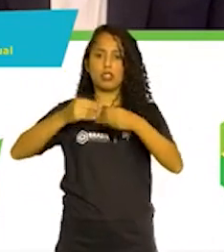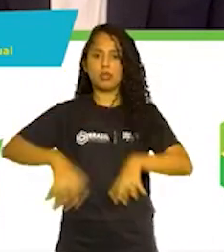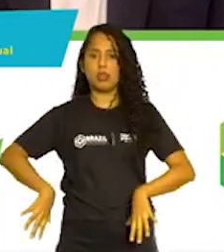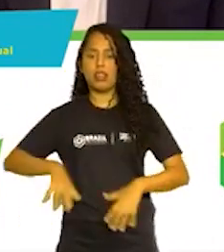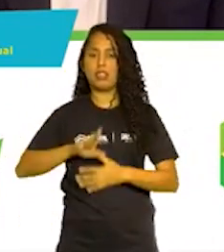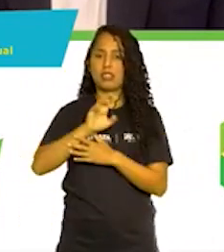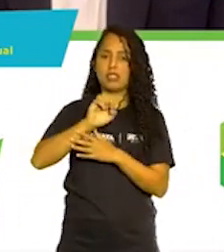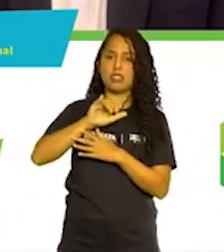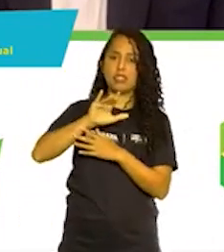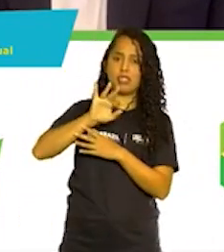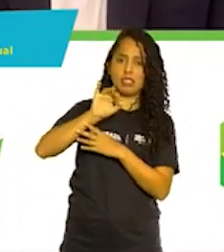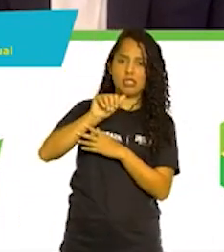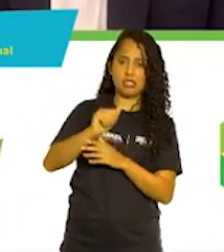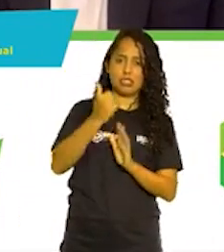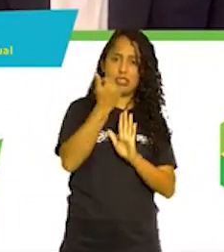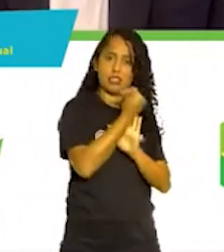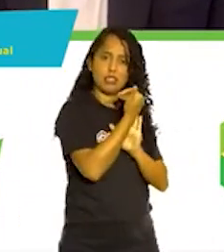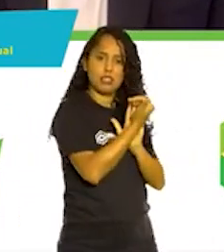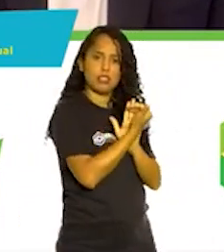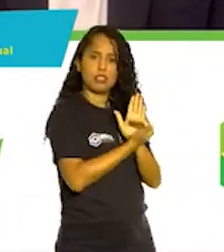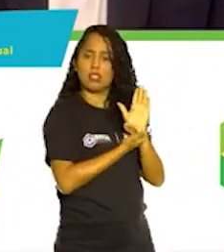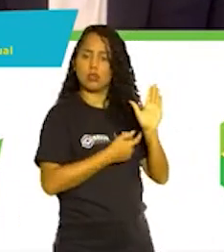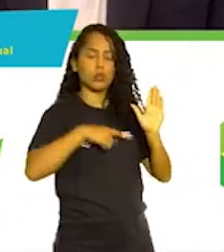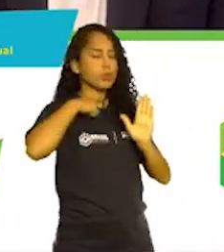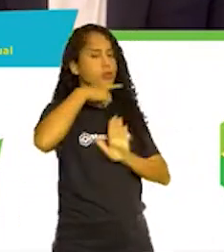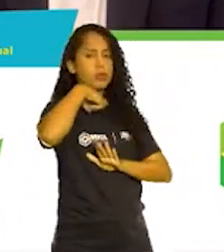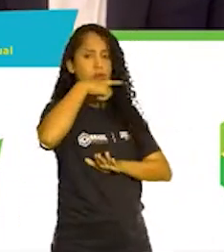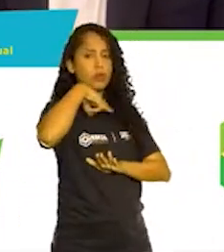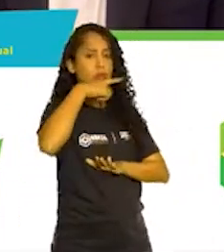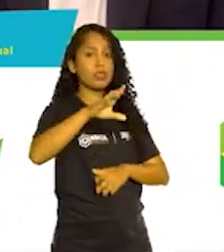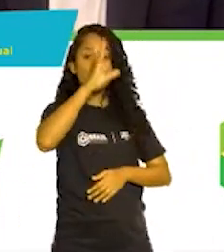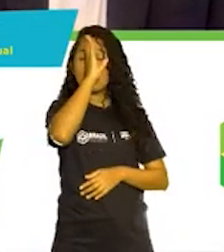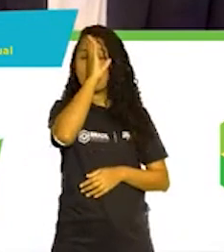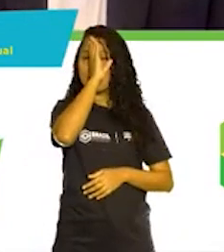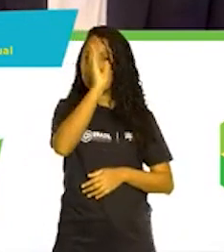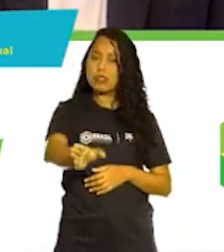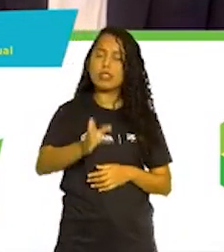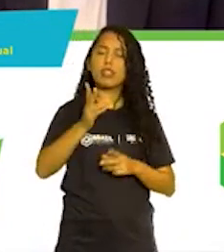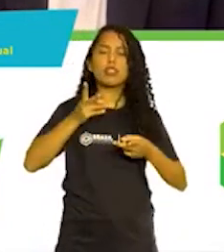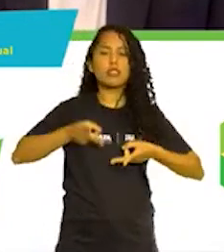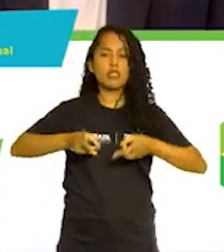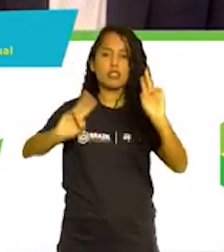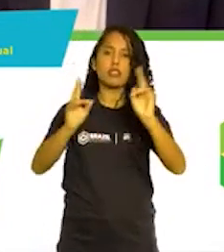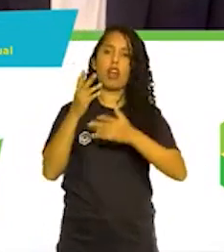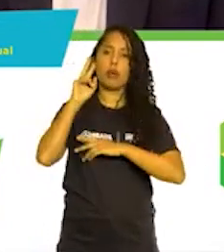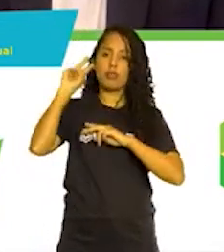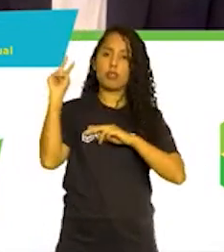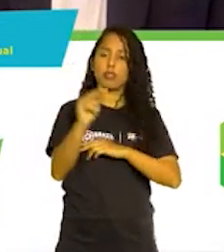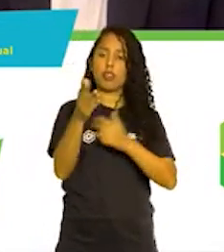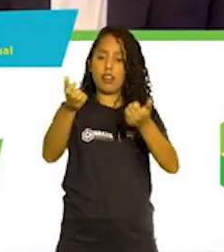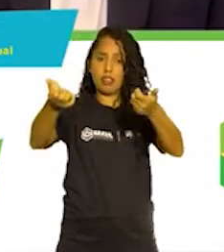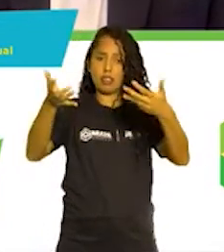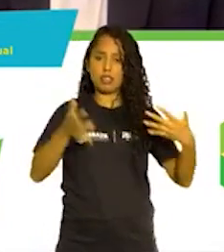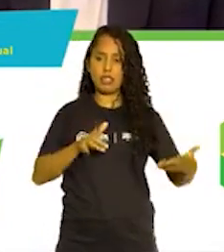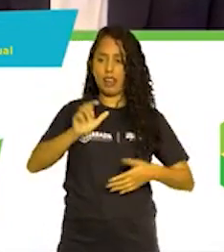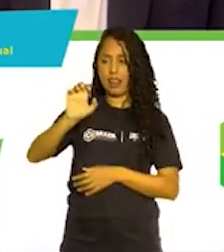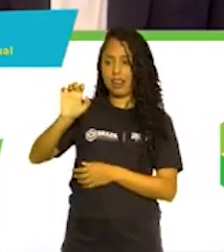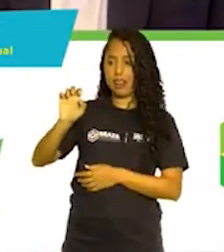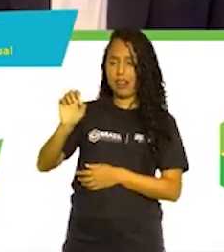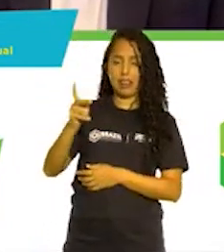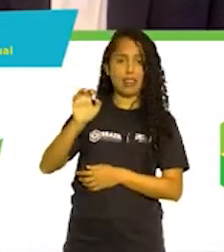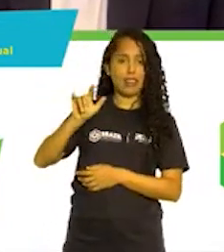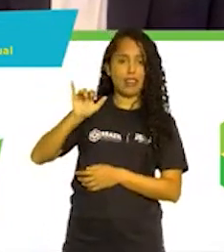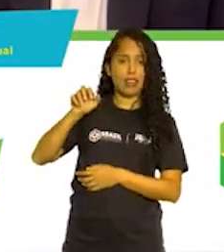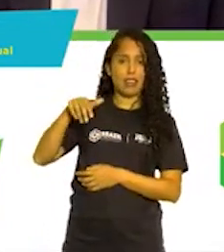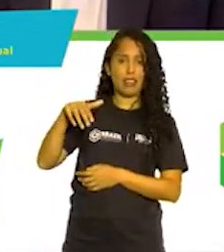consertam horizontalmente nosso problema, muito menos verticalmente. Helena, eu sempre vi você falar em ajustes pela coluna